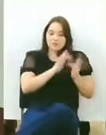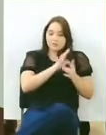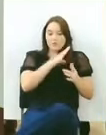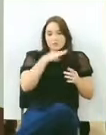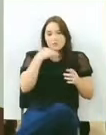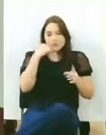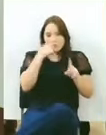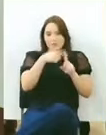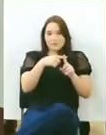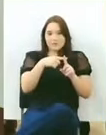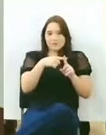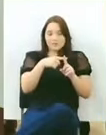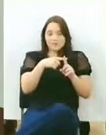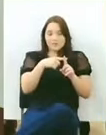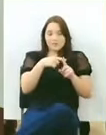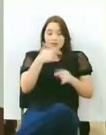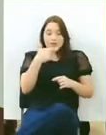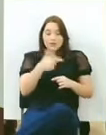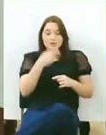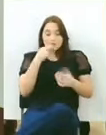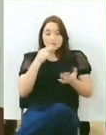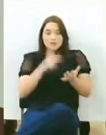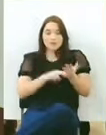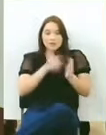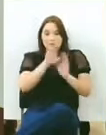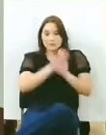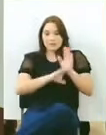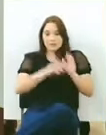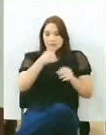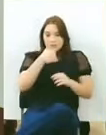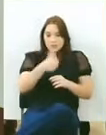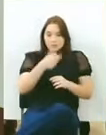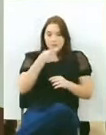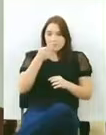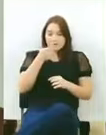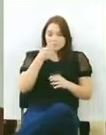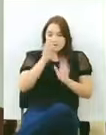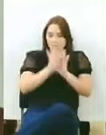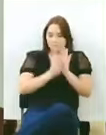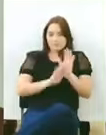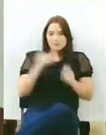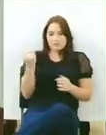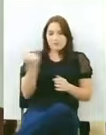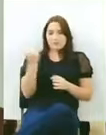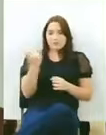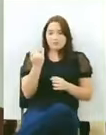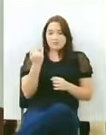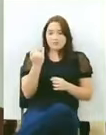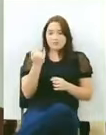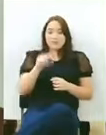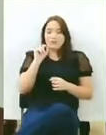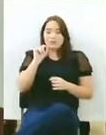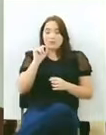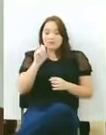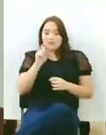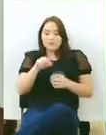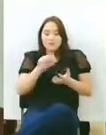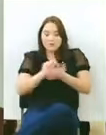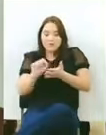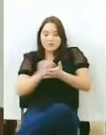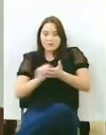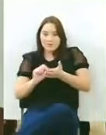esse assunto na segunda carta, no capítulo 1, quando ele escreve um dos textos mais importantes sobre a inspiração